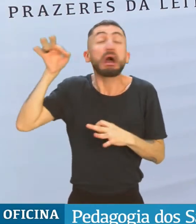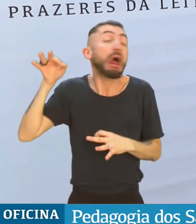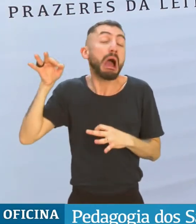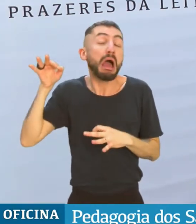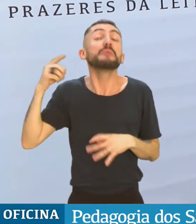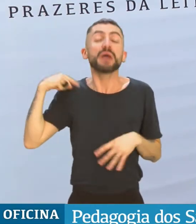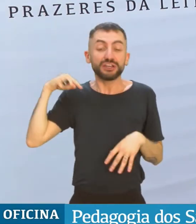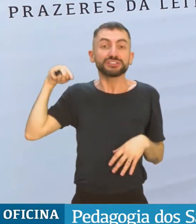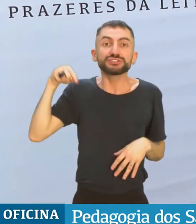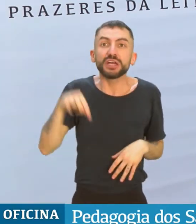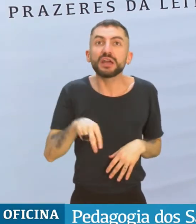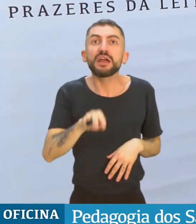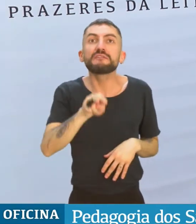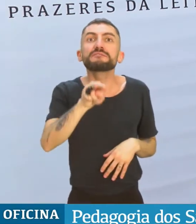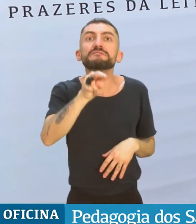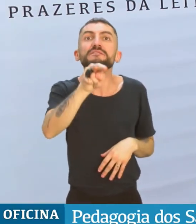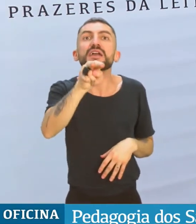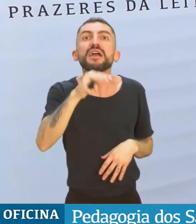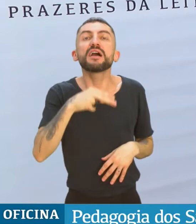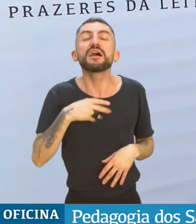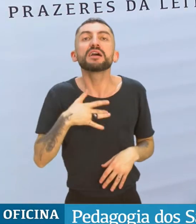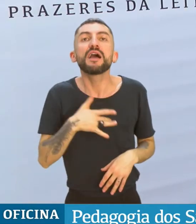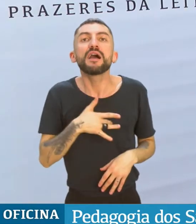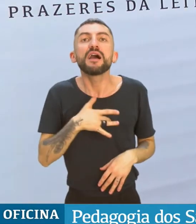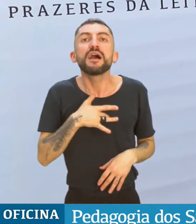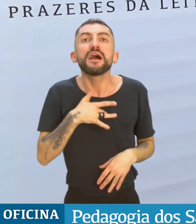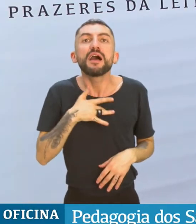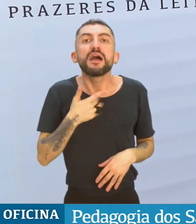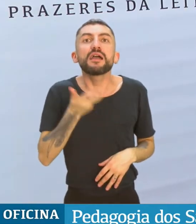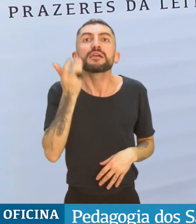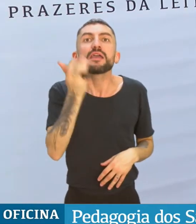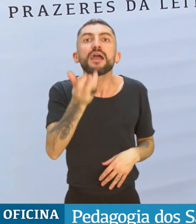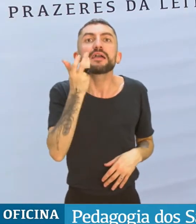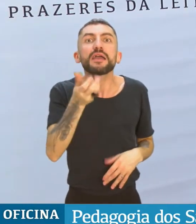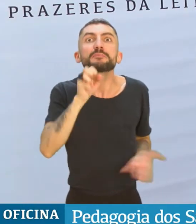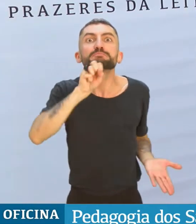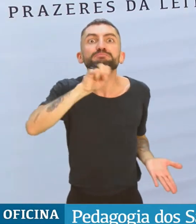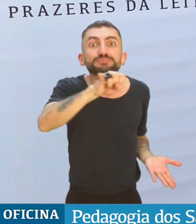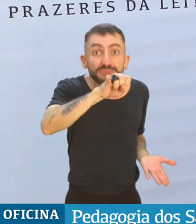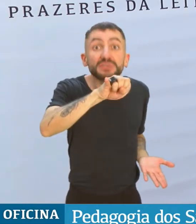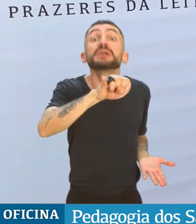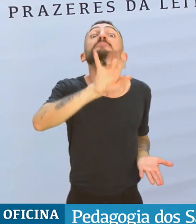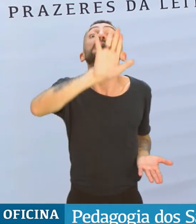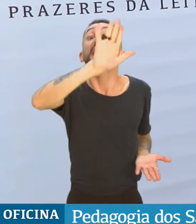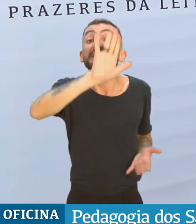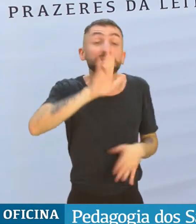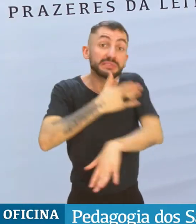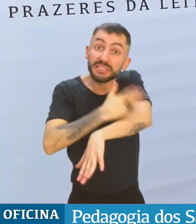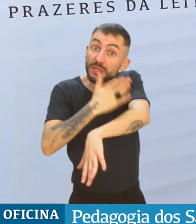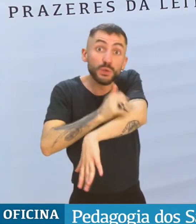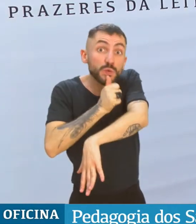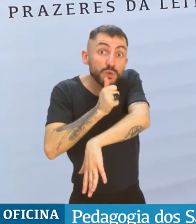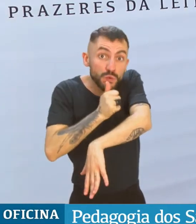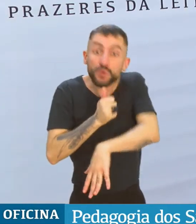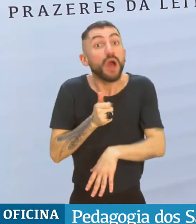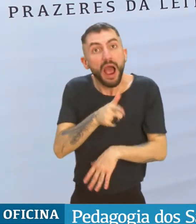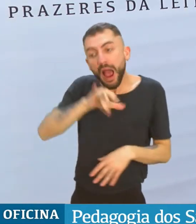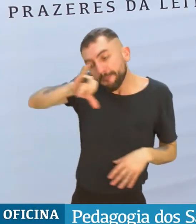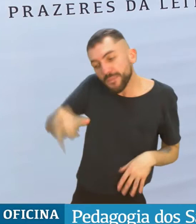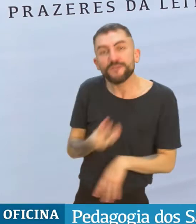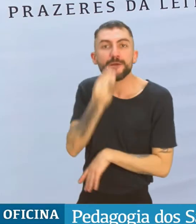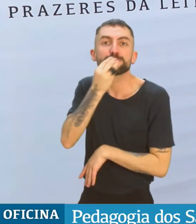faz com que ela tenha aquele desejo, ela tenha a intenção de participar e a gente não pode perder isso,